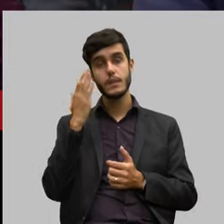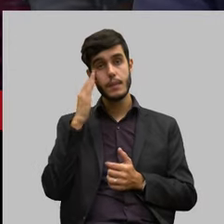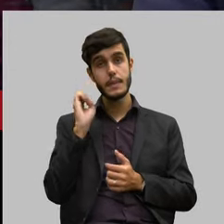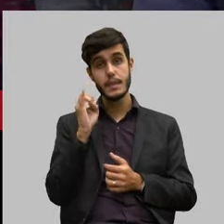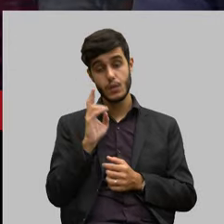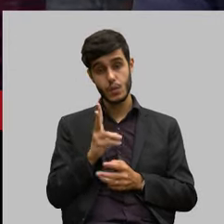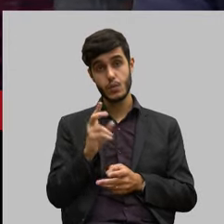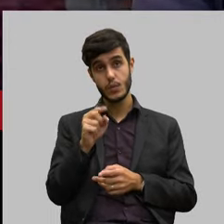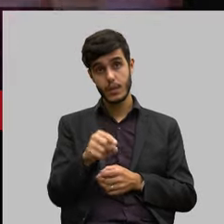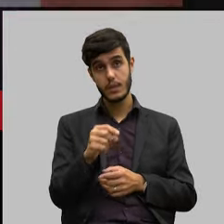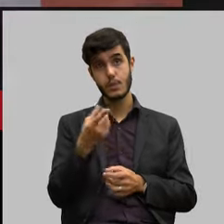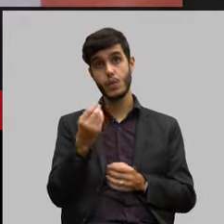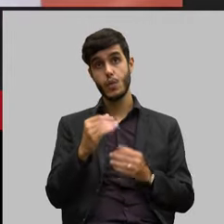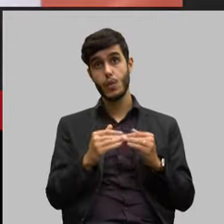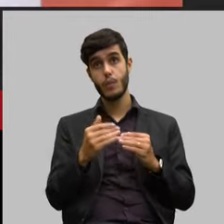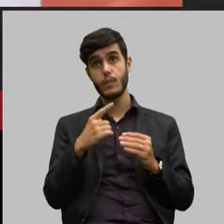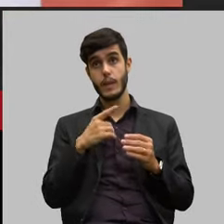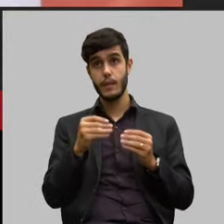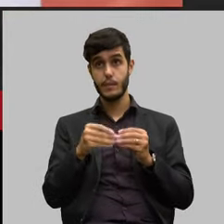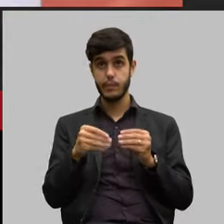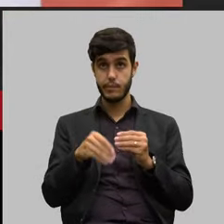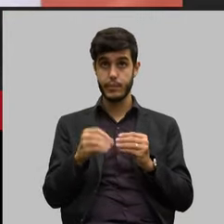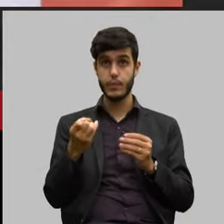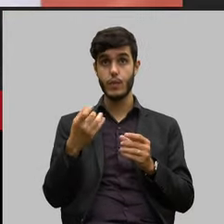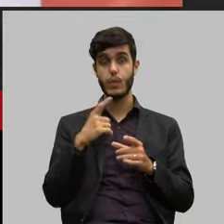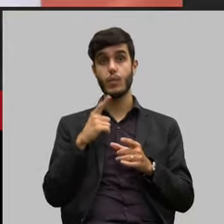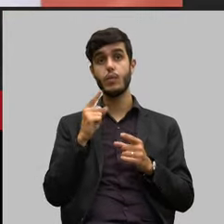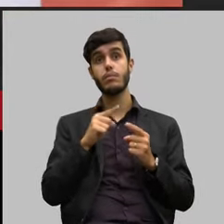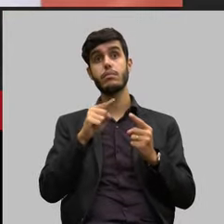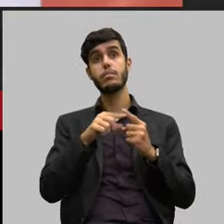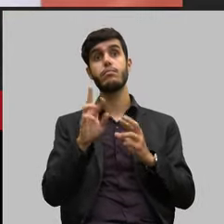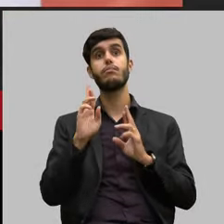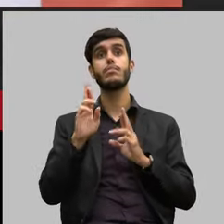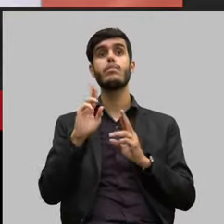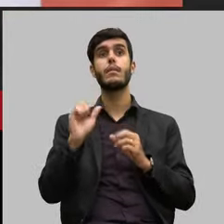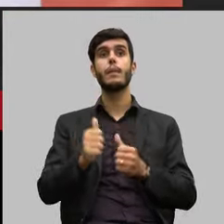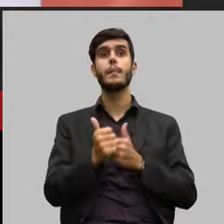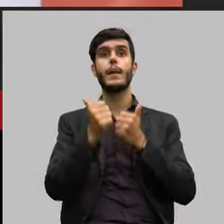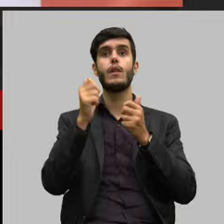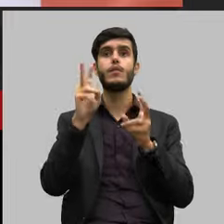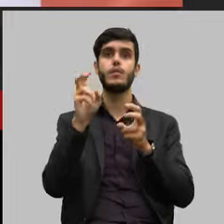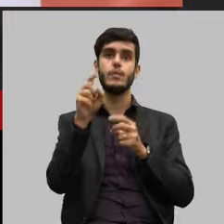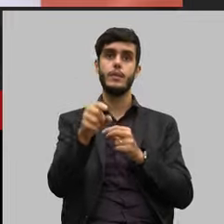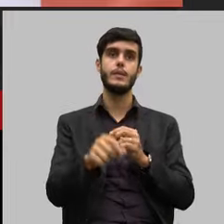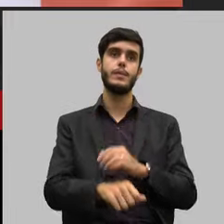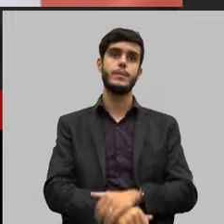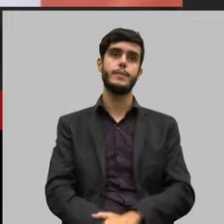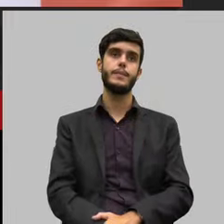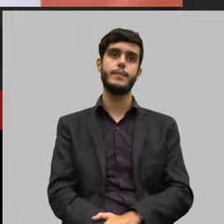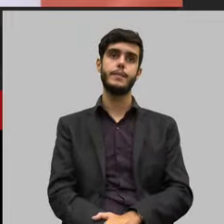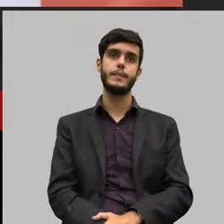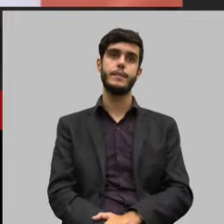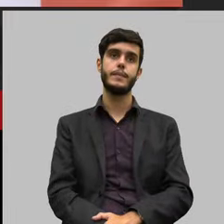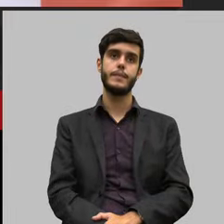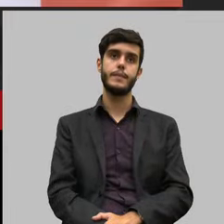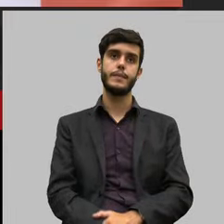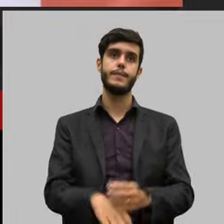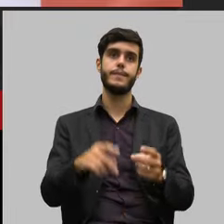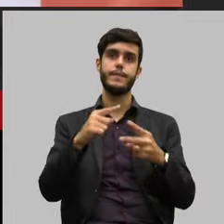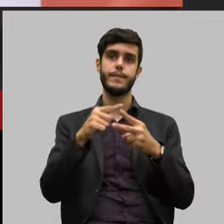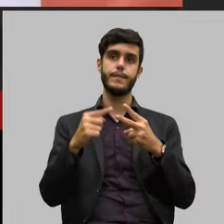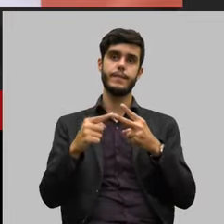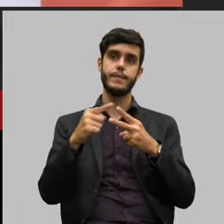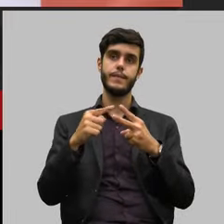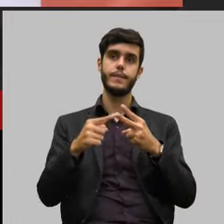como é que tá isso e qual é a perspectiva de melhora nesses índices aí só essas duas